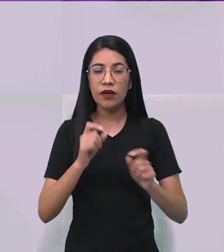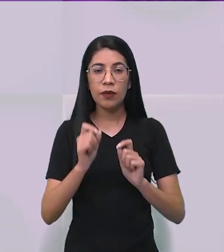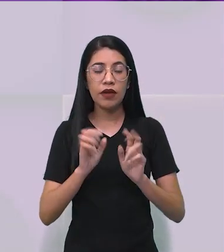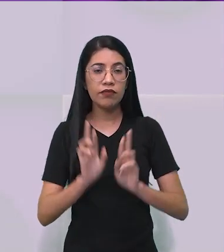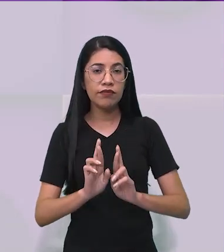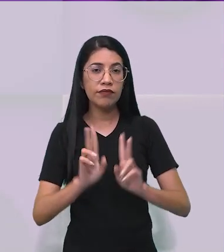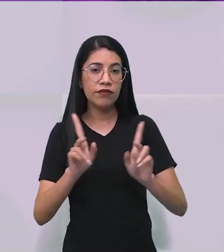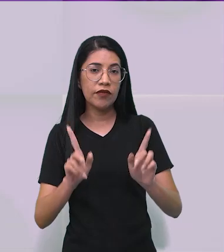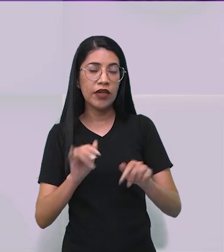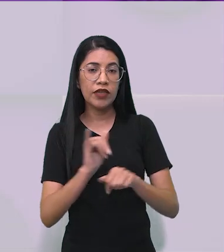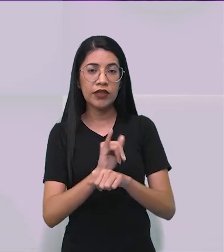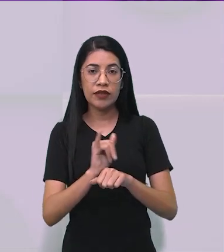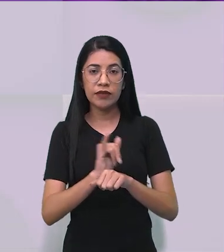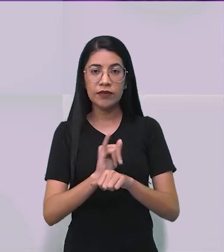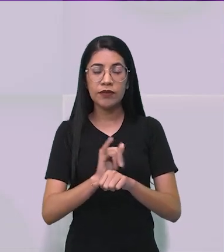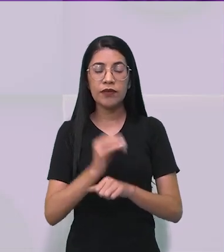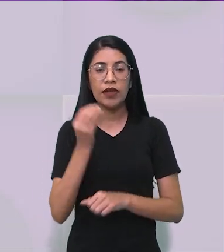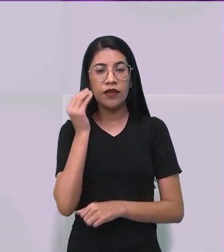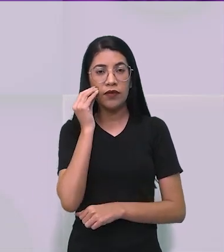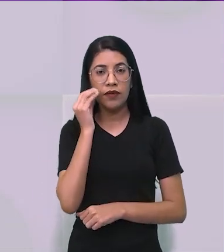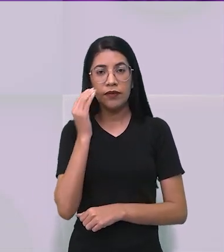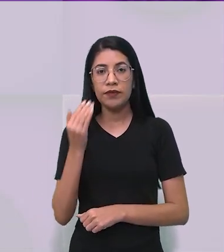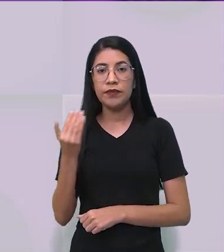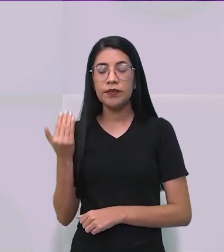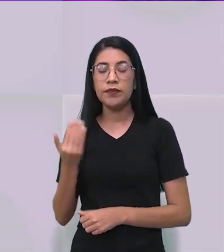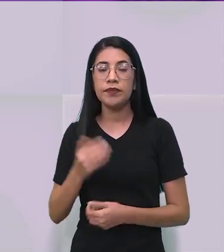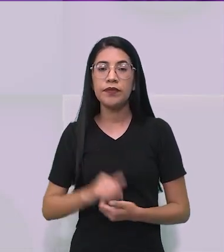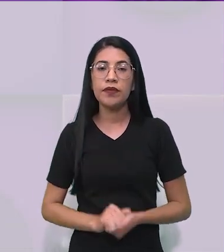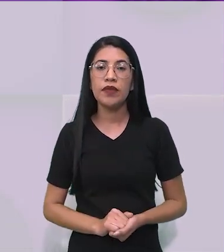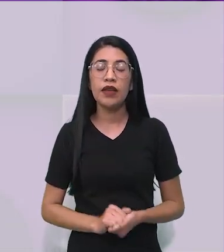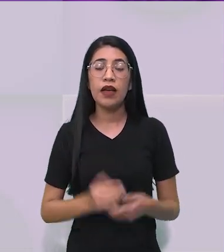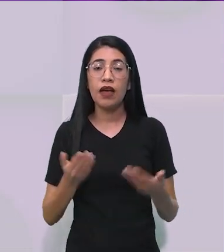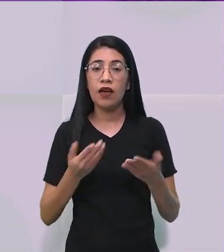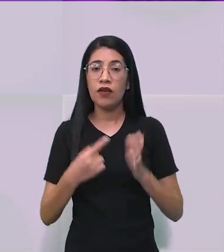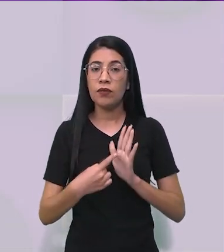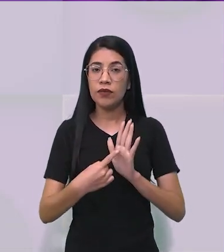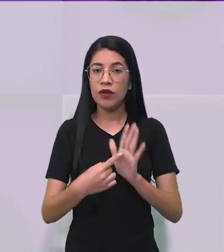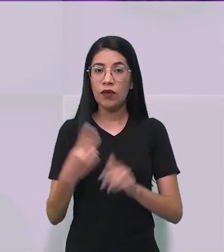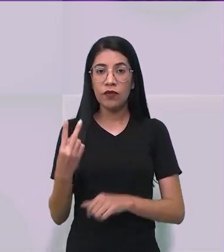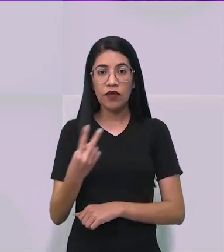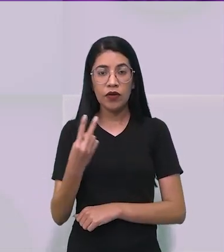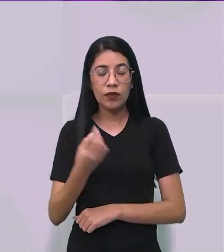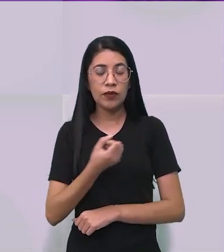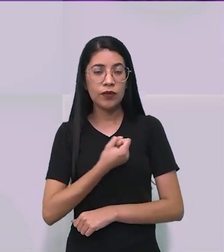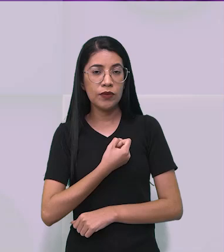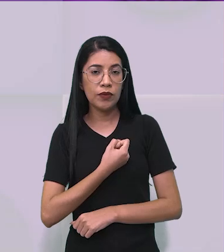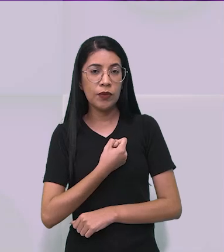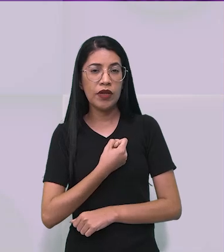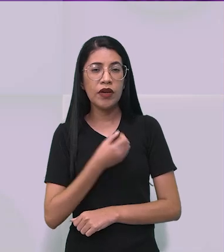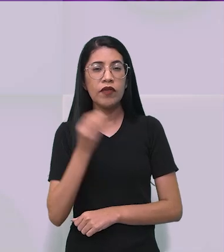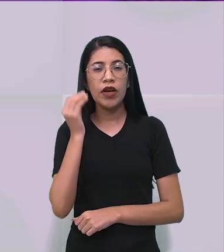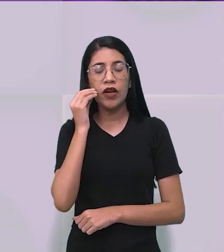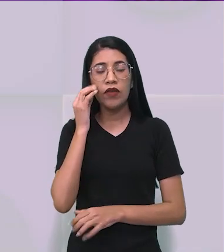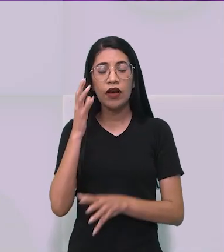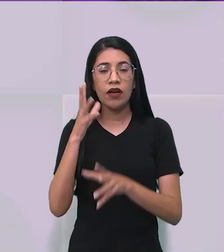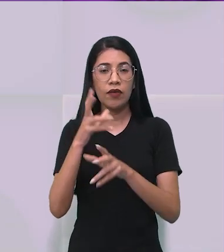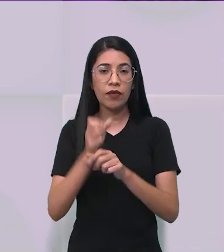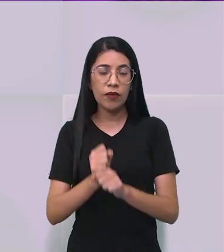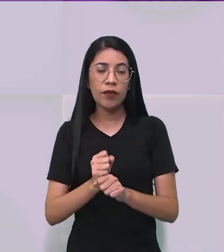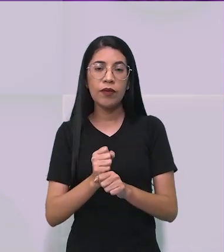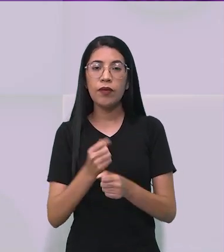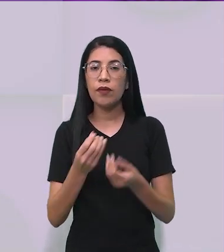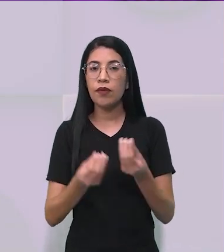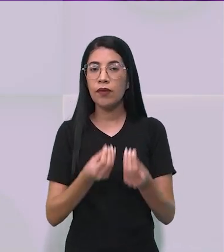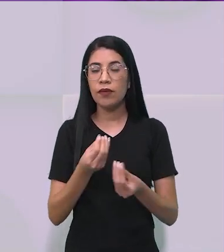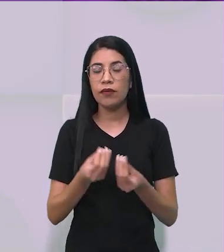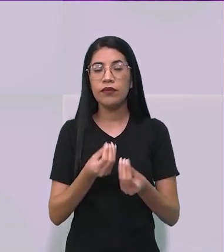só o que vai acontecer. Agora eu vou dar um valor e eu vou verificar qual o valor total disso, tá certo?